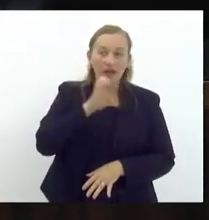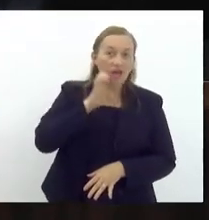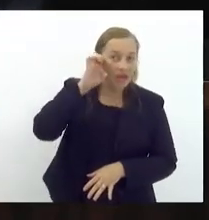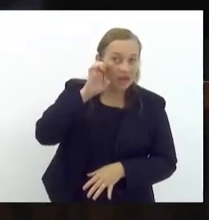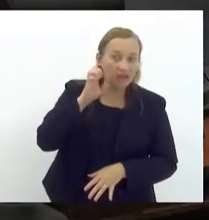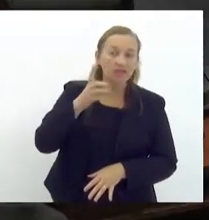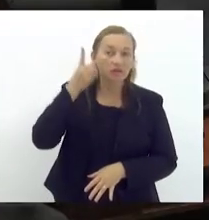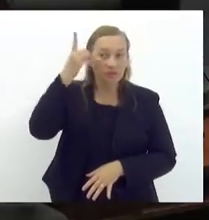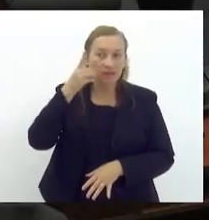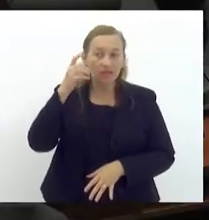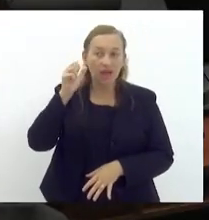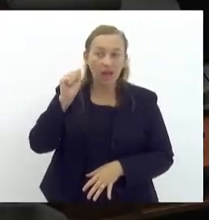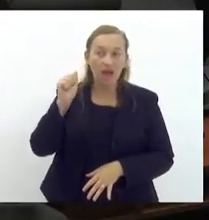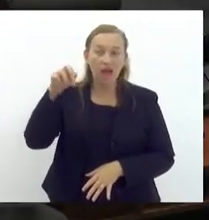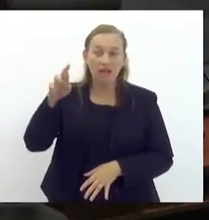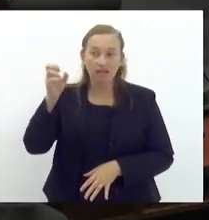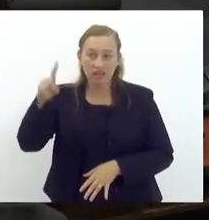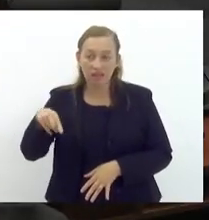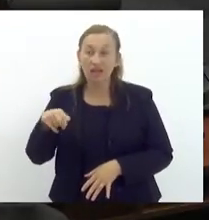discutindo